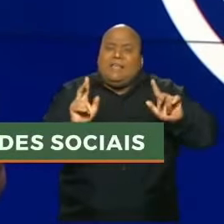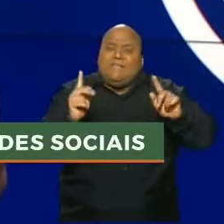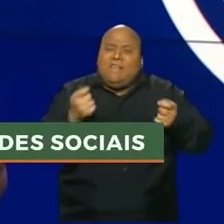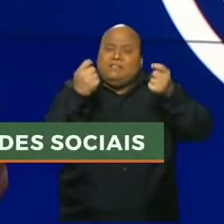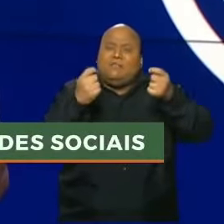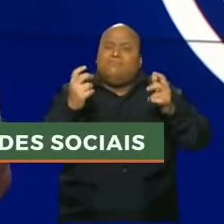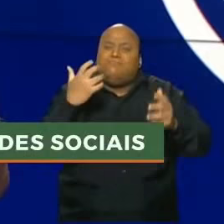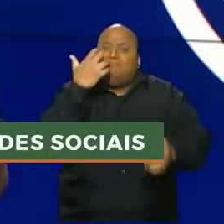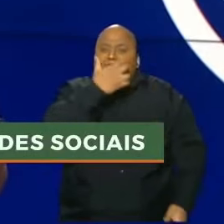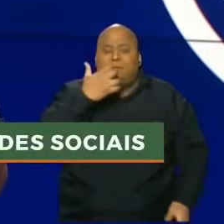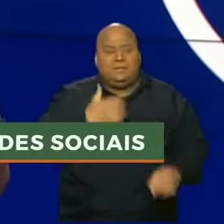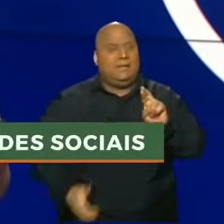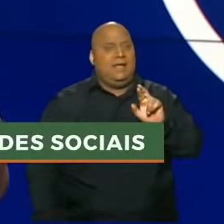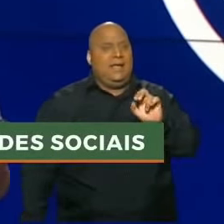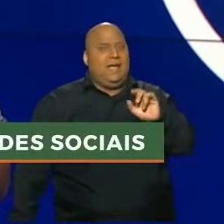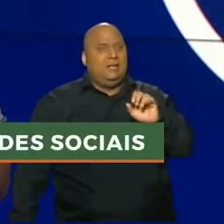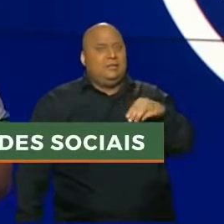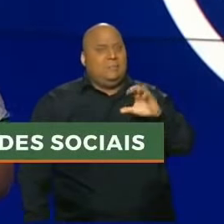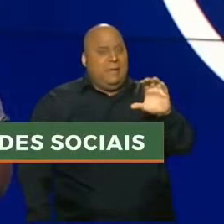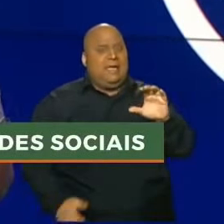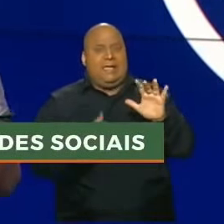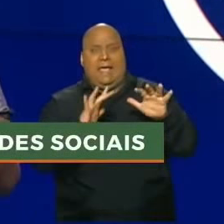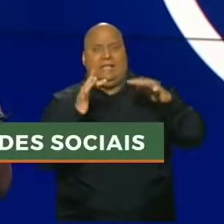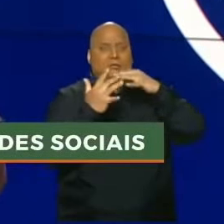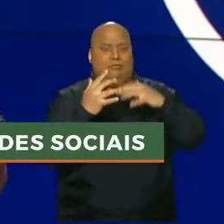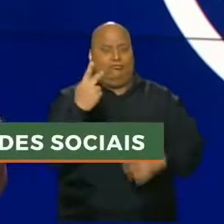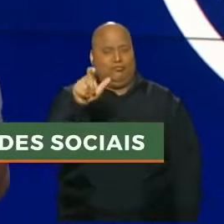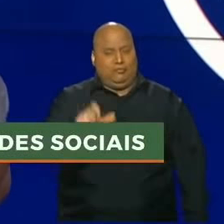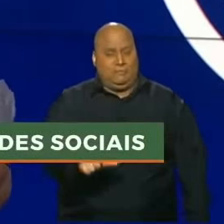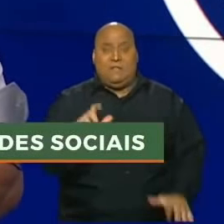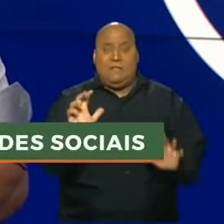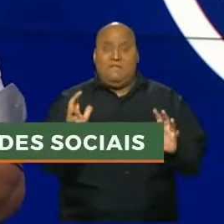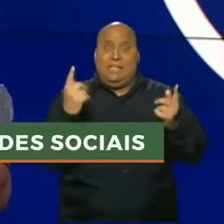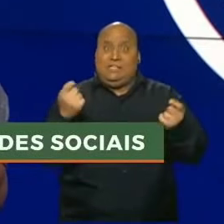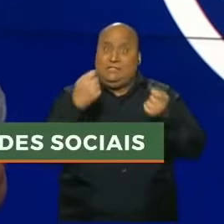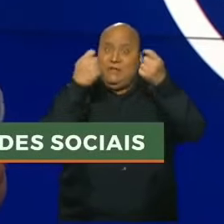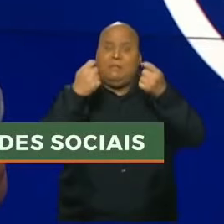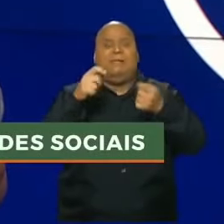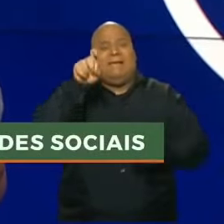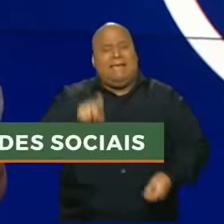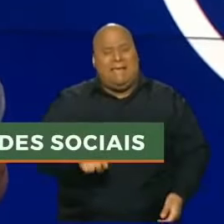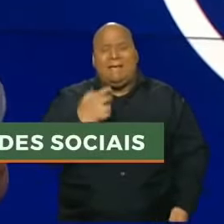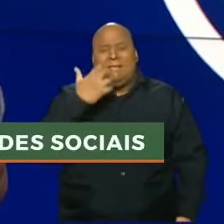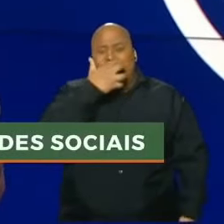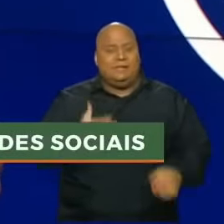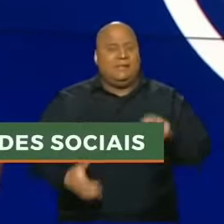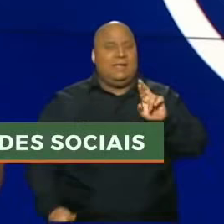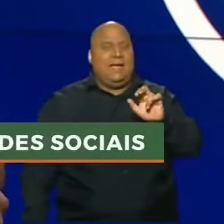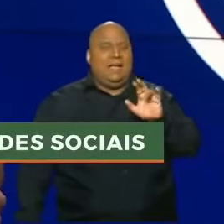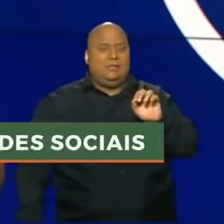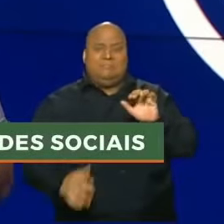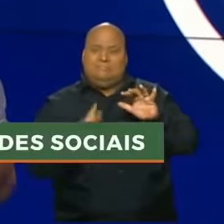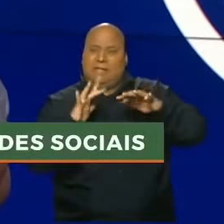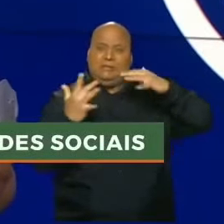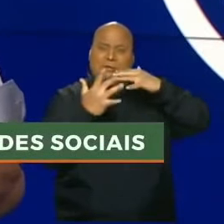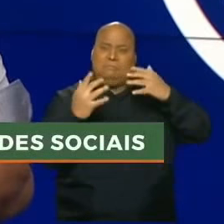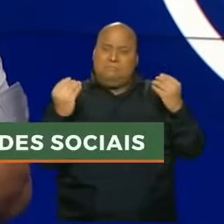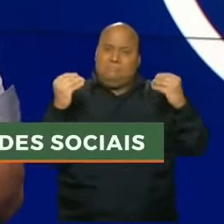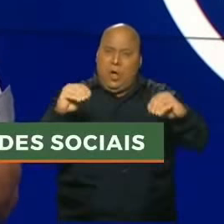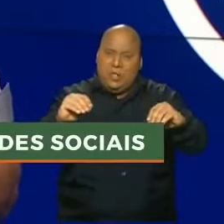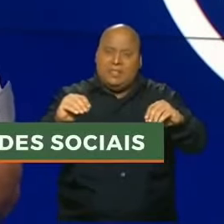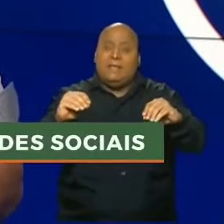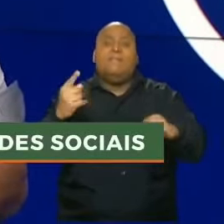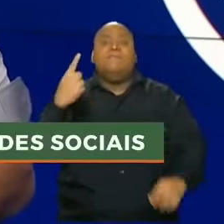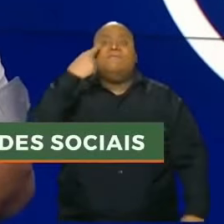de Música Rádio MEC nas redes sociais. Hashtag Festival de Música da Rádio MEC nas redes sociais. E agora a